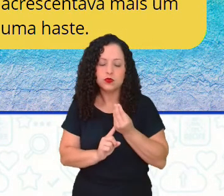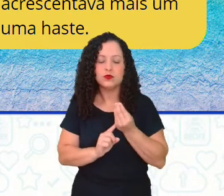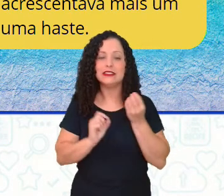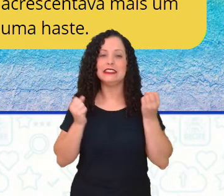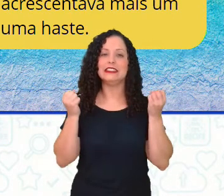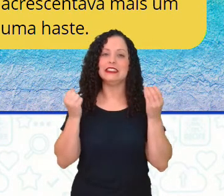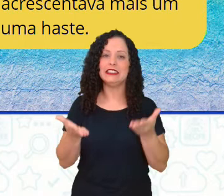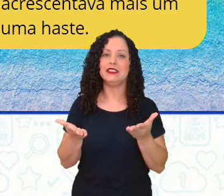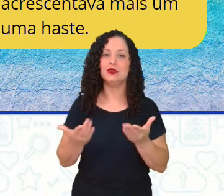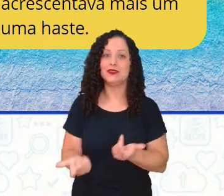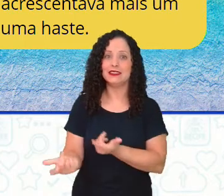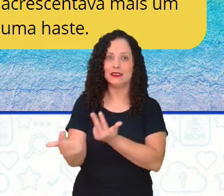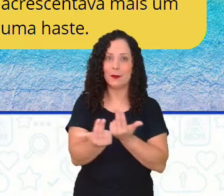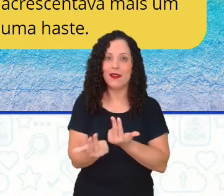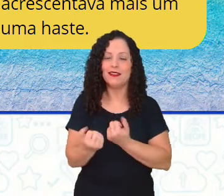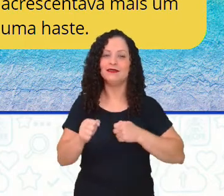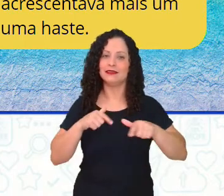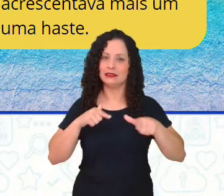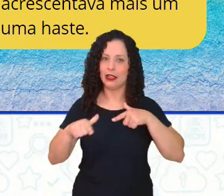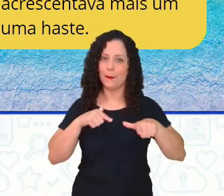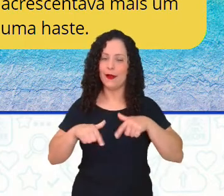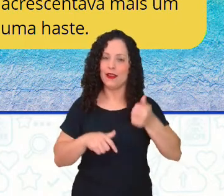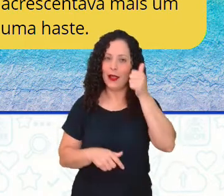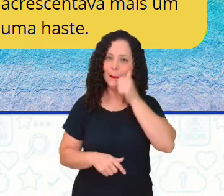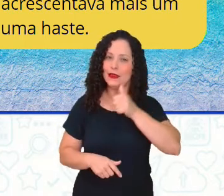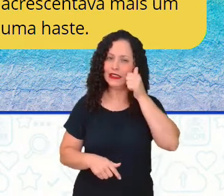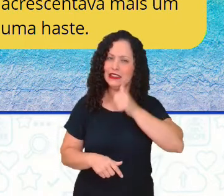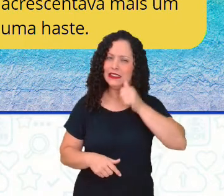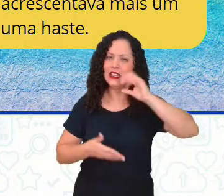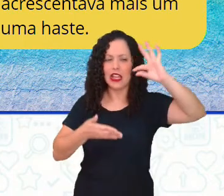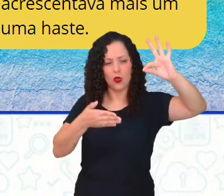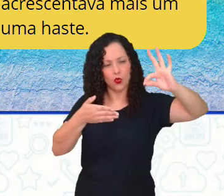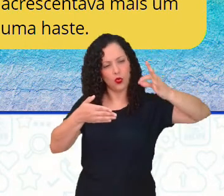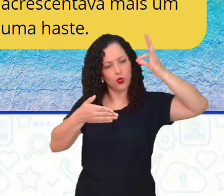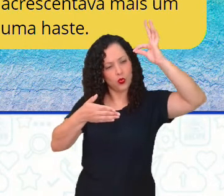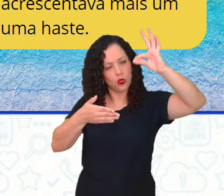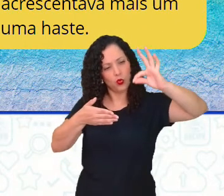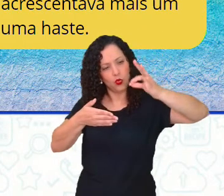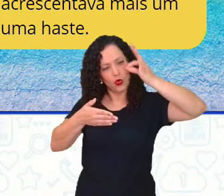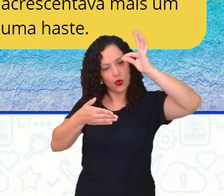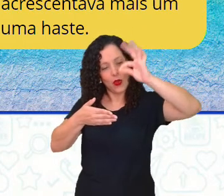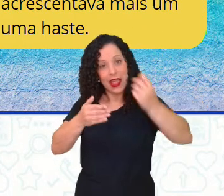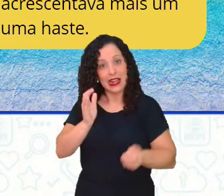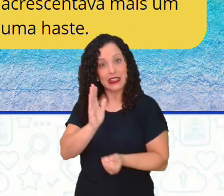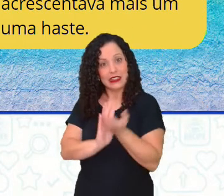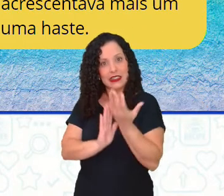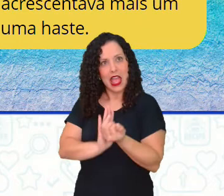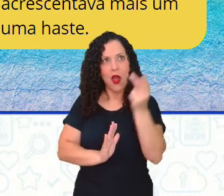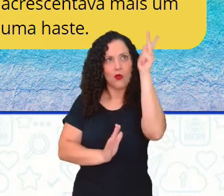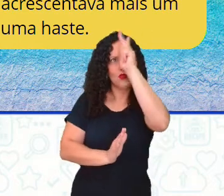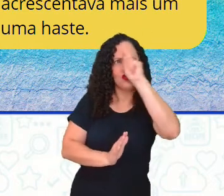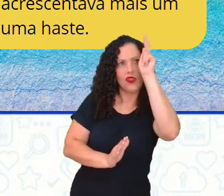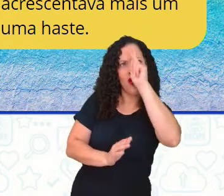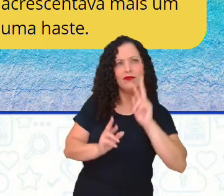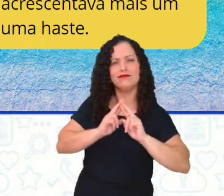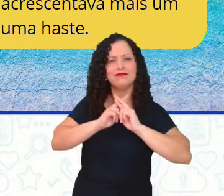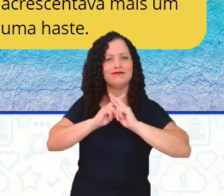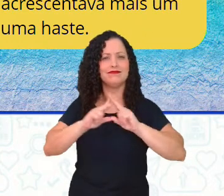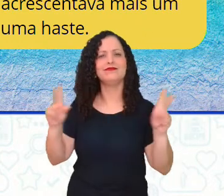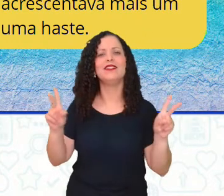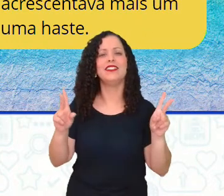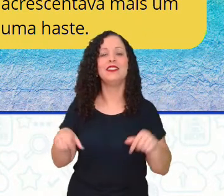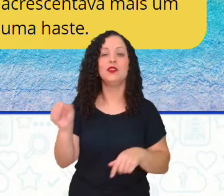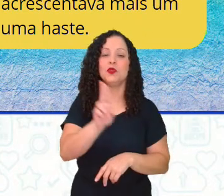ao mesmo trabalho que essa menina, protagonista do conto, está fazendo, que é criar uma história, mas de uma forma diferente, a